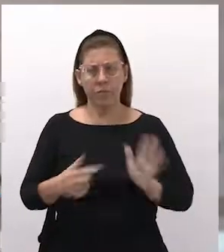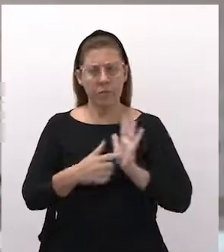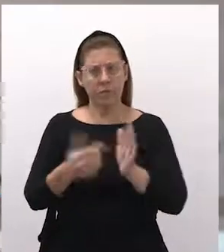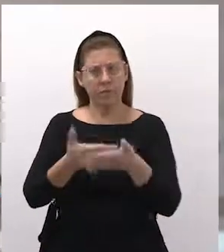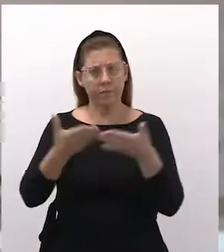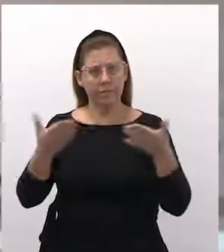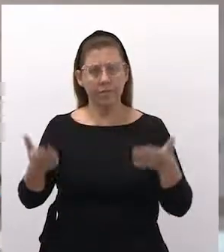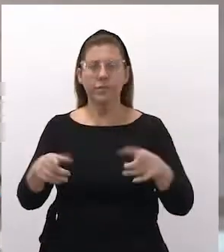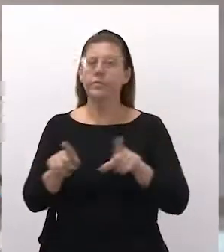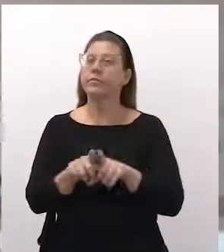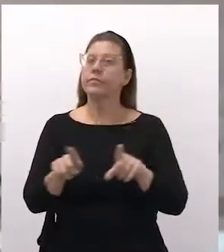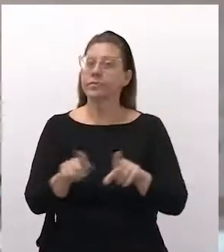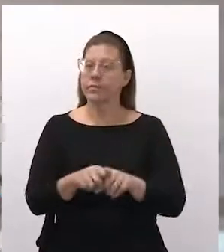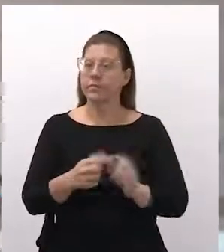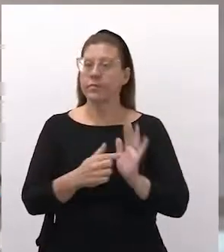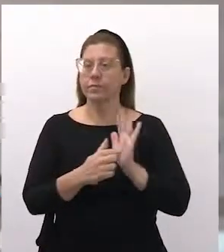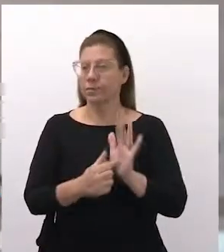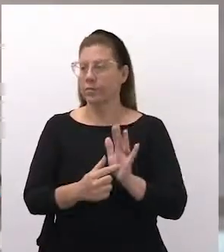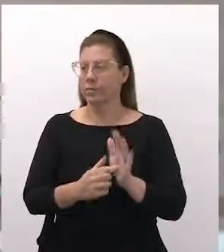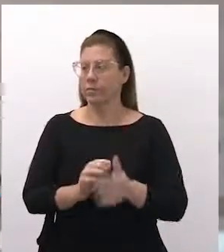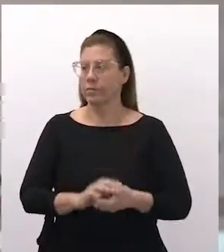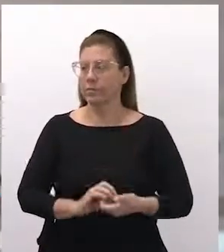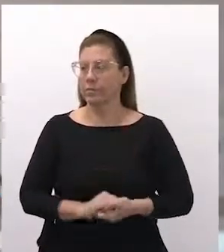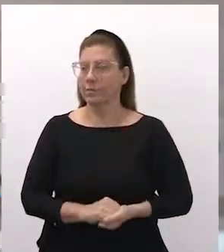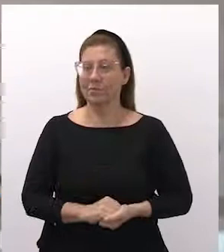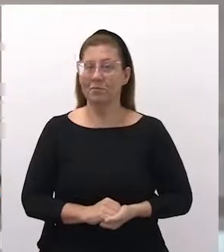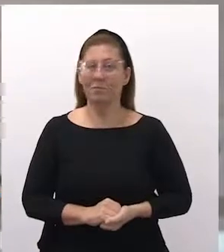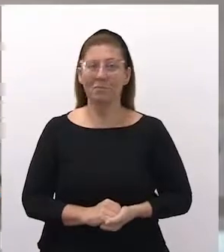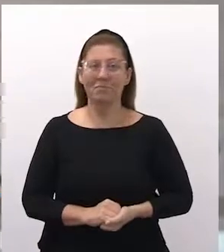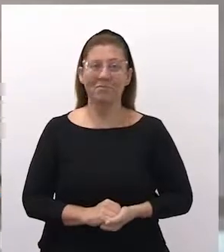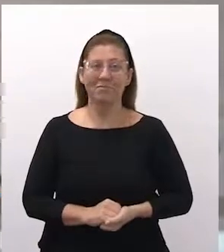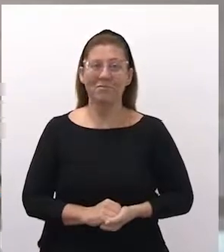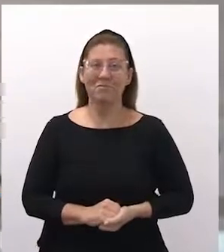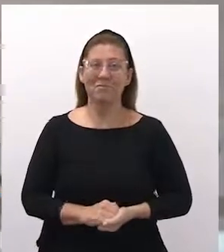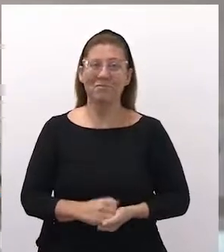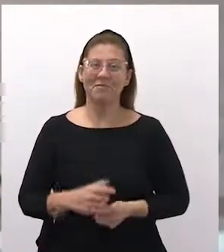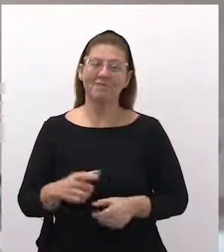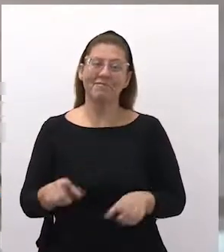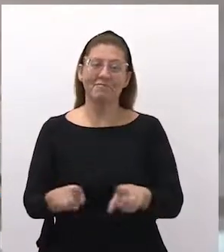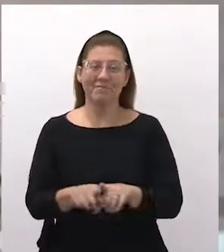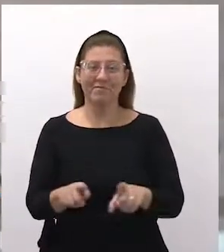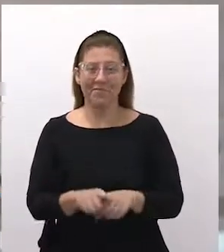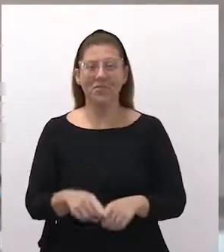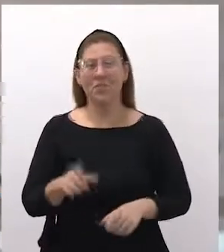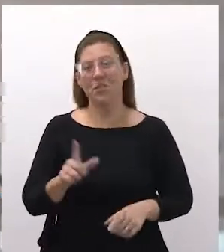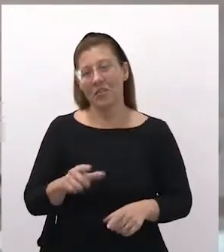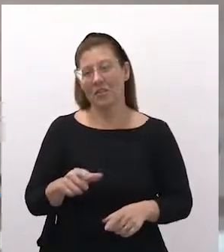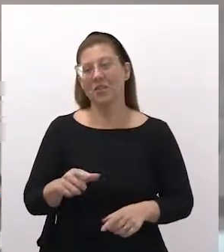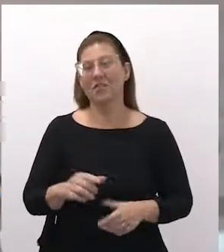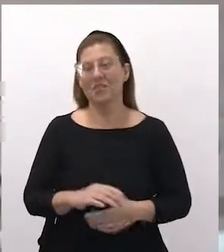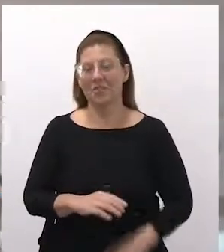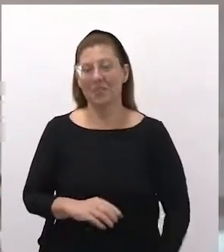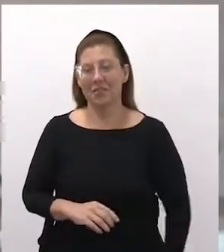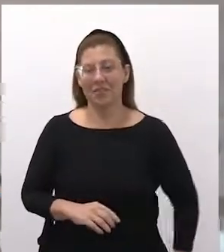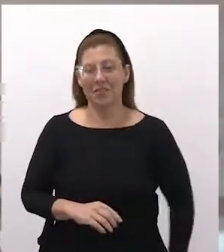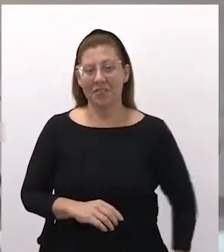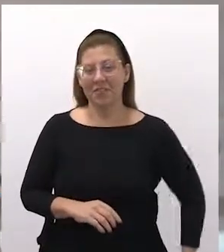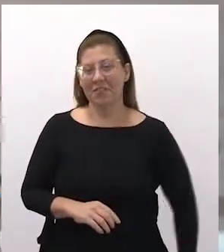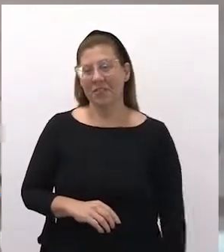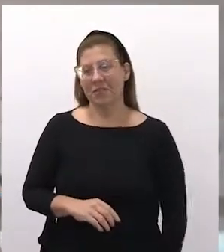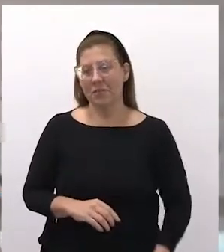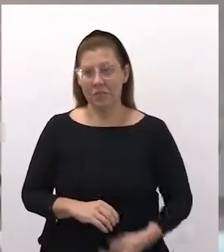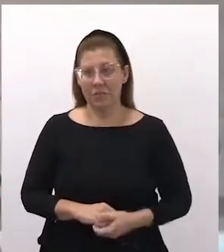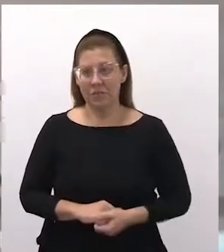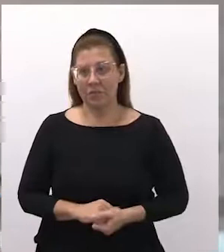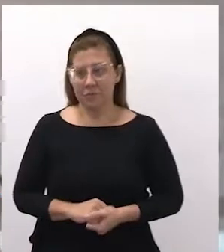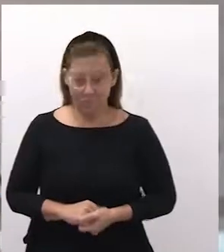que também está expressamente na lista TIP, e que também é super invisibilizado, como esse caso das